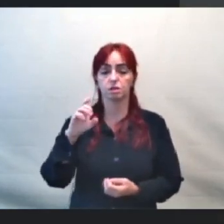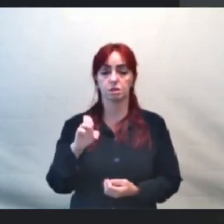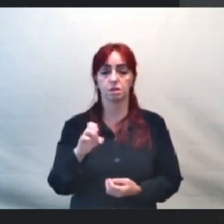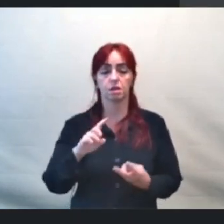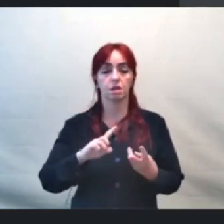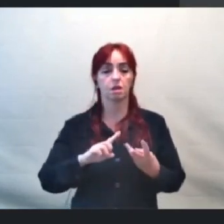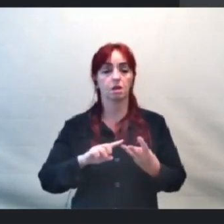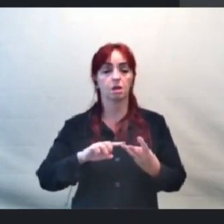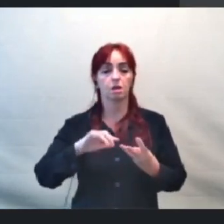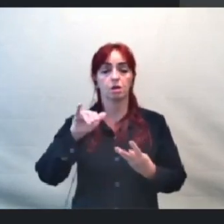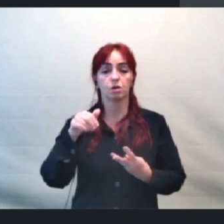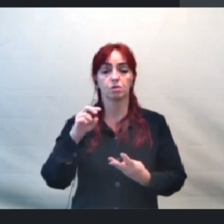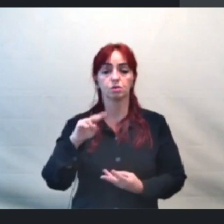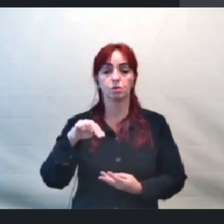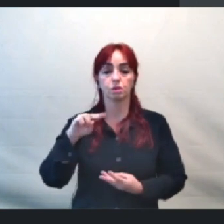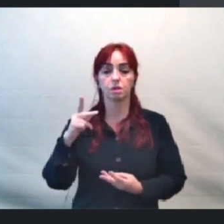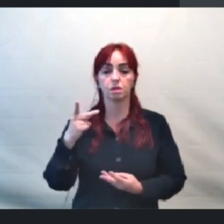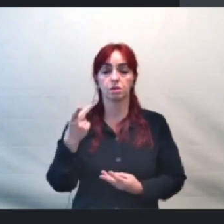Losermano.